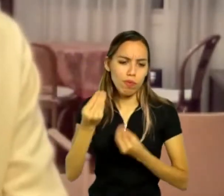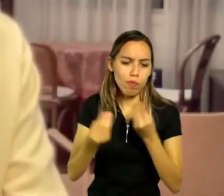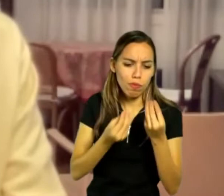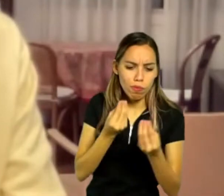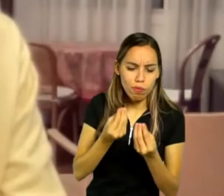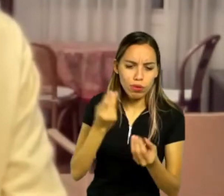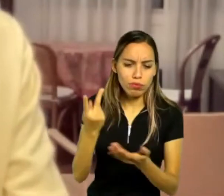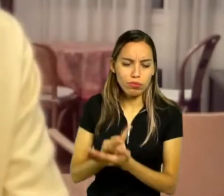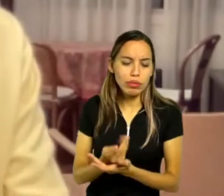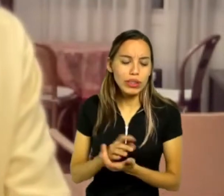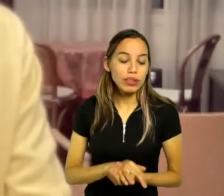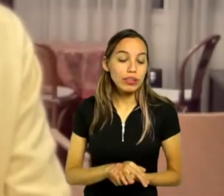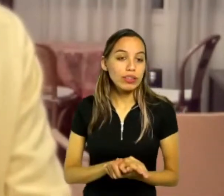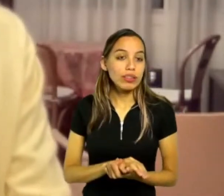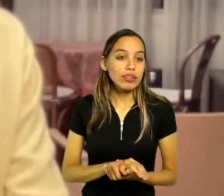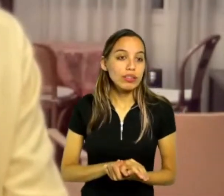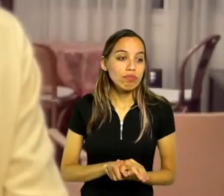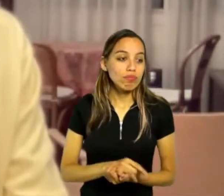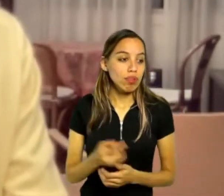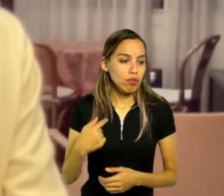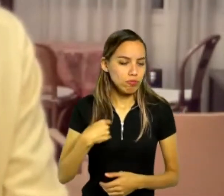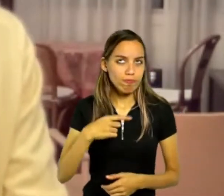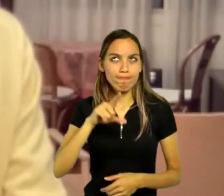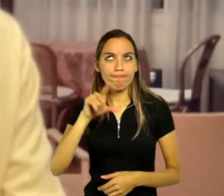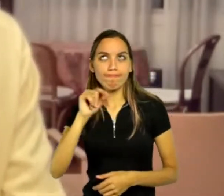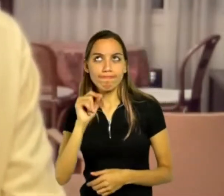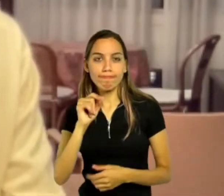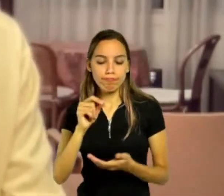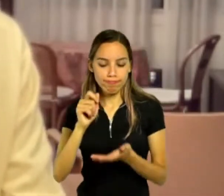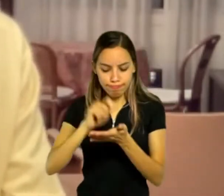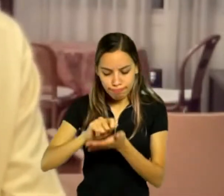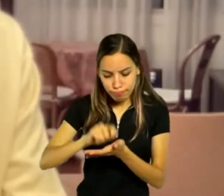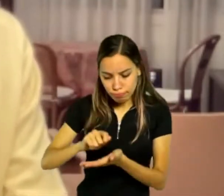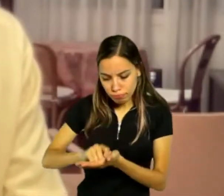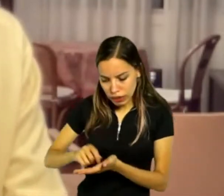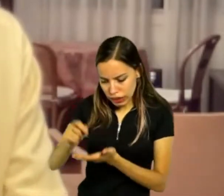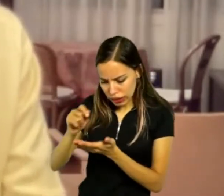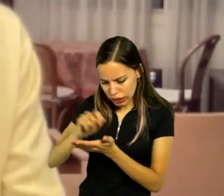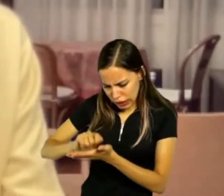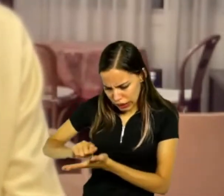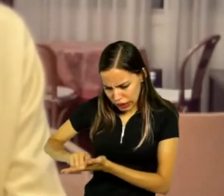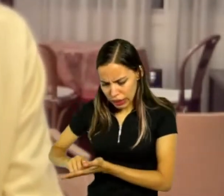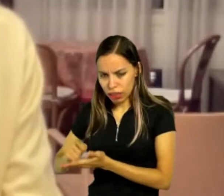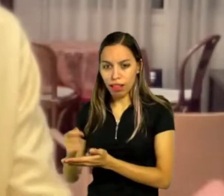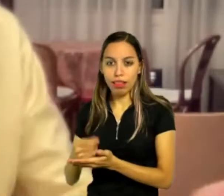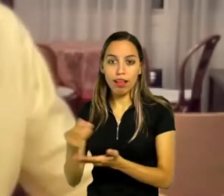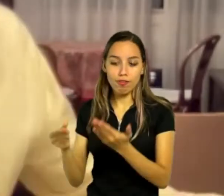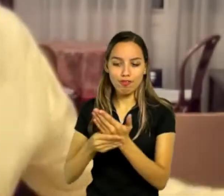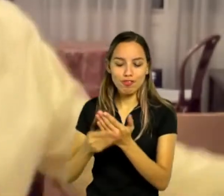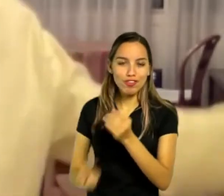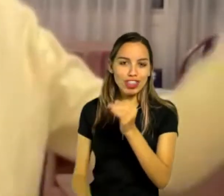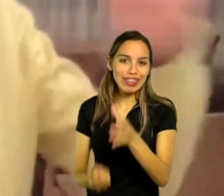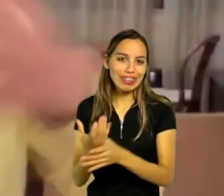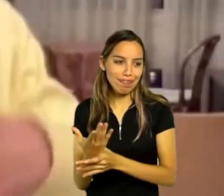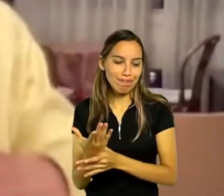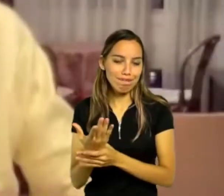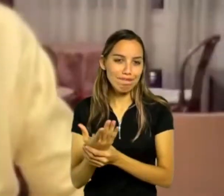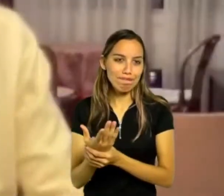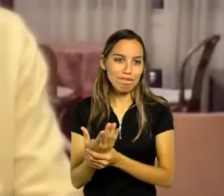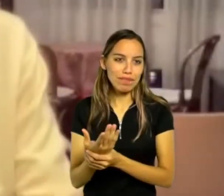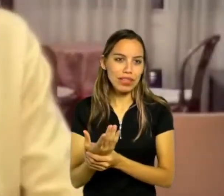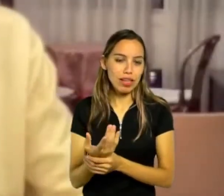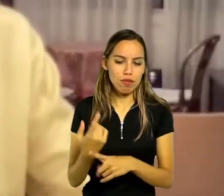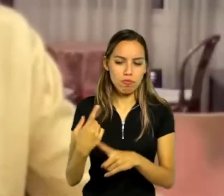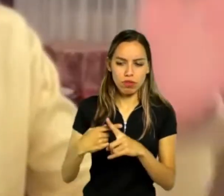essa trilha, e saiu esse livro, que é basicamente pretensioso, né? Porque o que aconteceu no Brasil